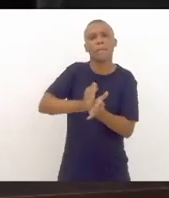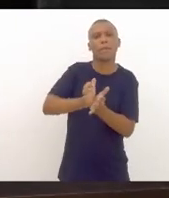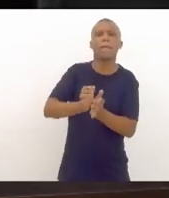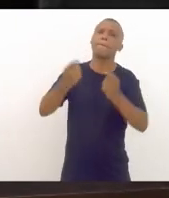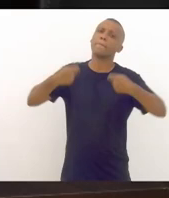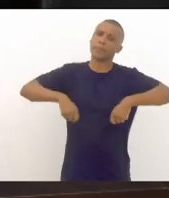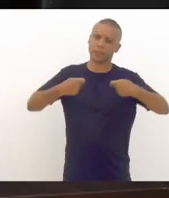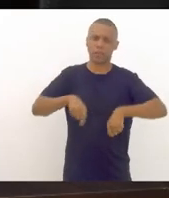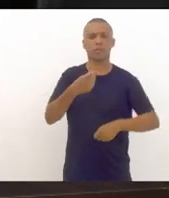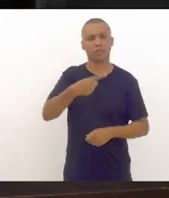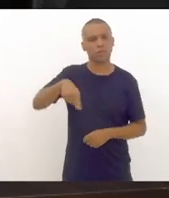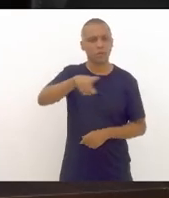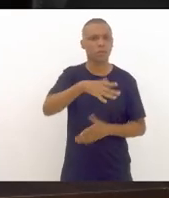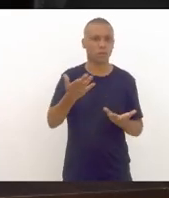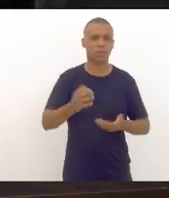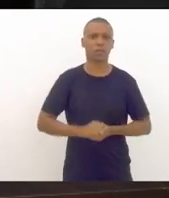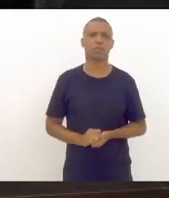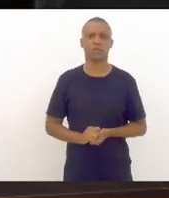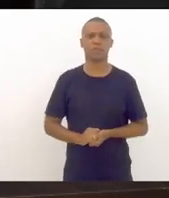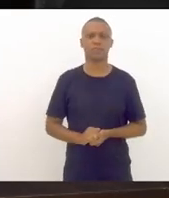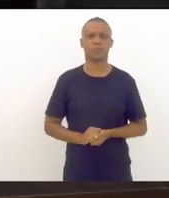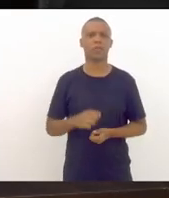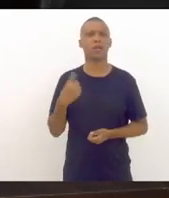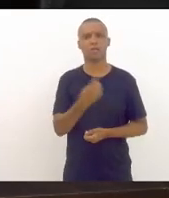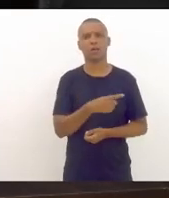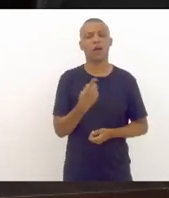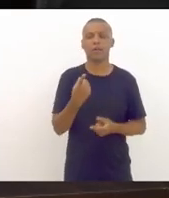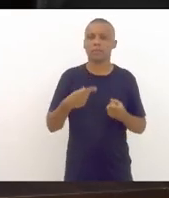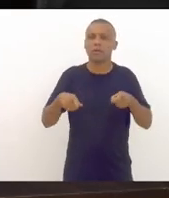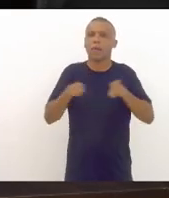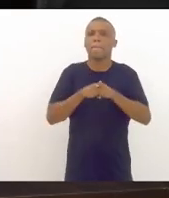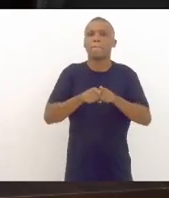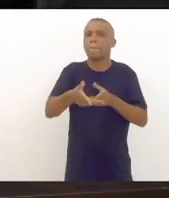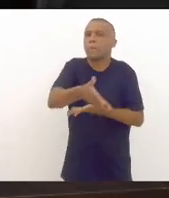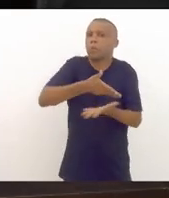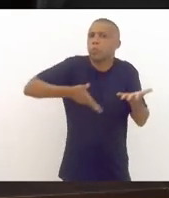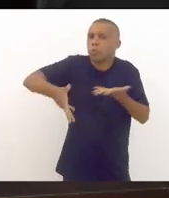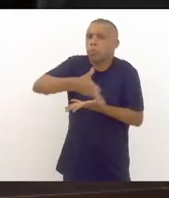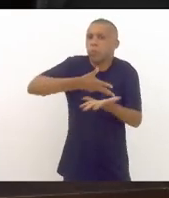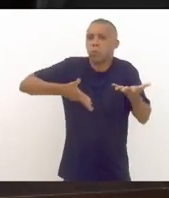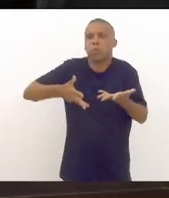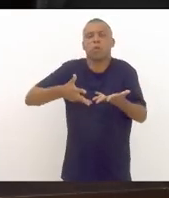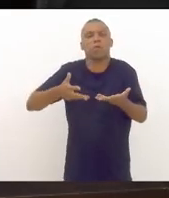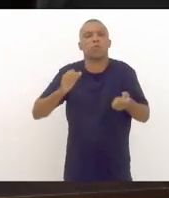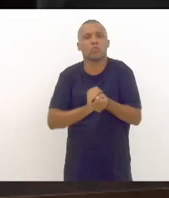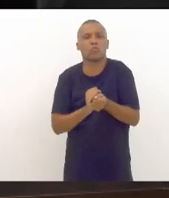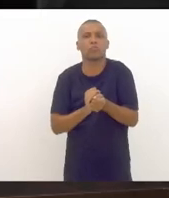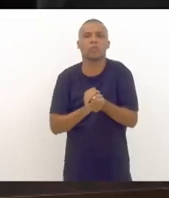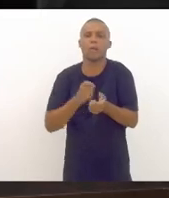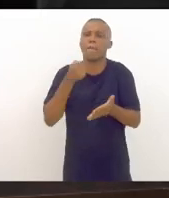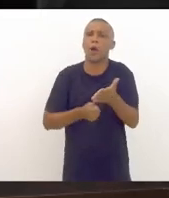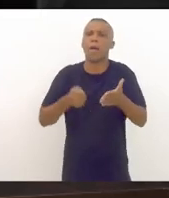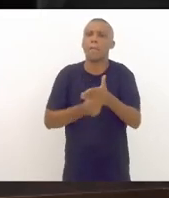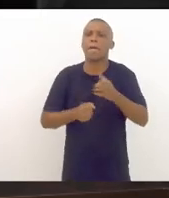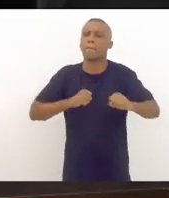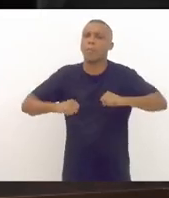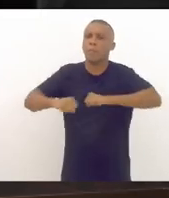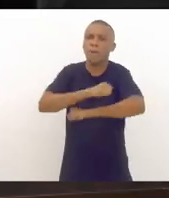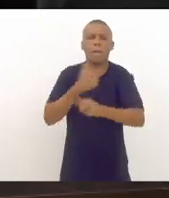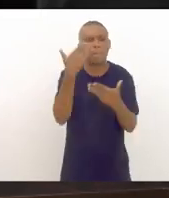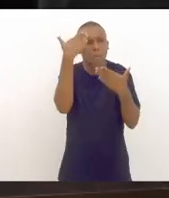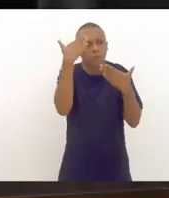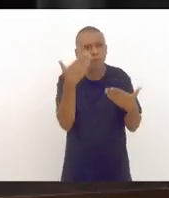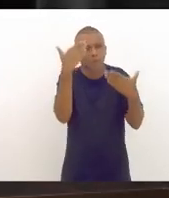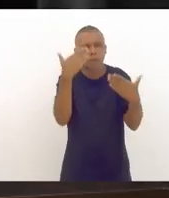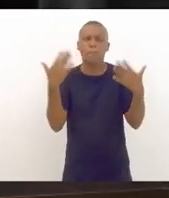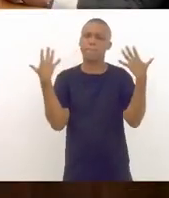você, e nós estaremos ao seu lado para a gente poder lutar juntos. Muito obrigado, parabéns,